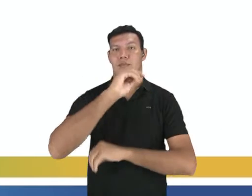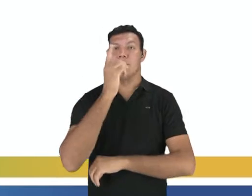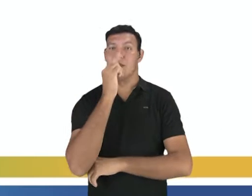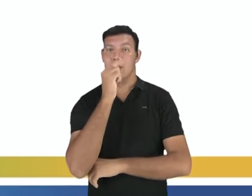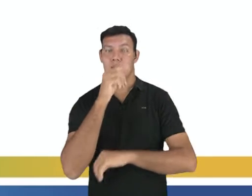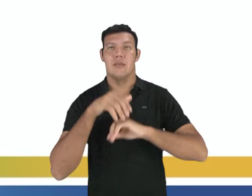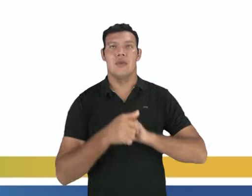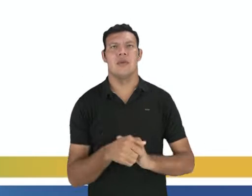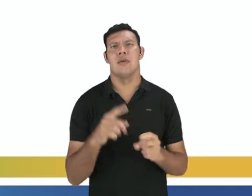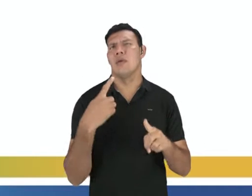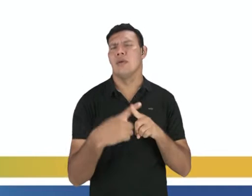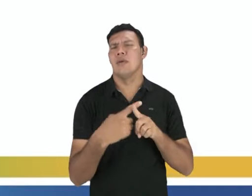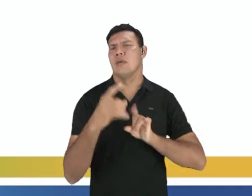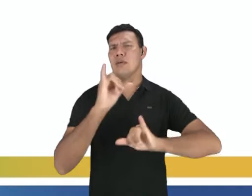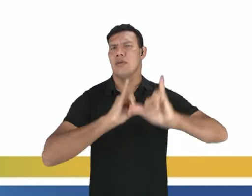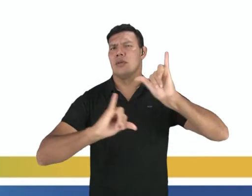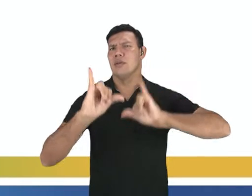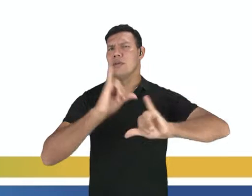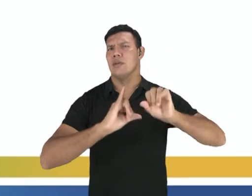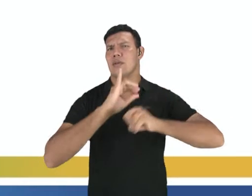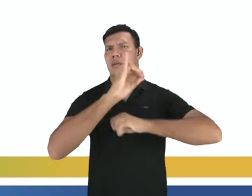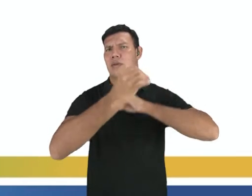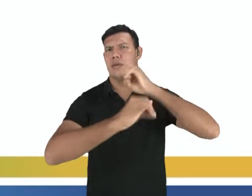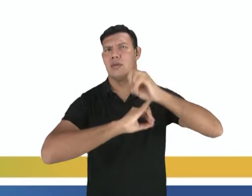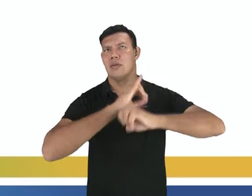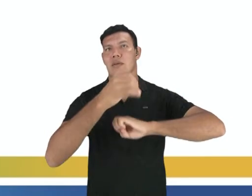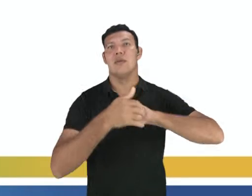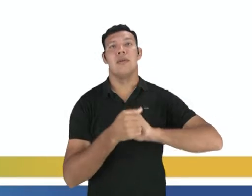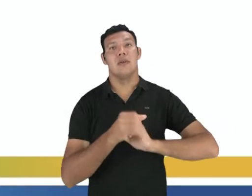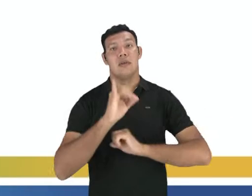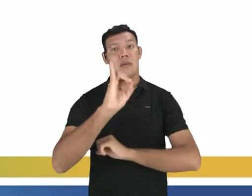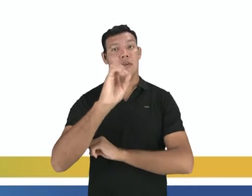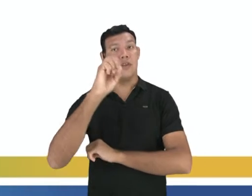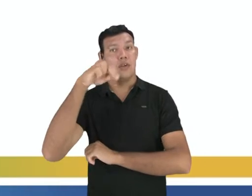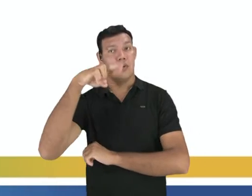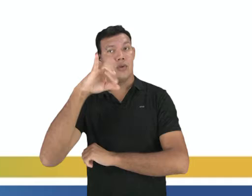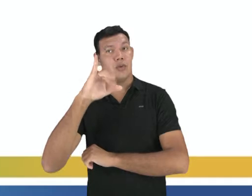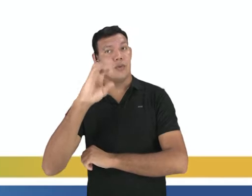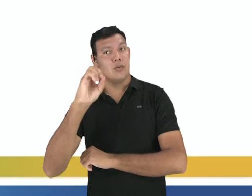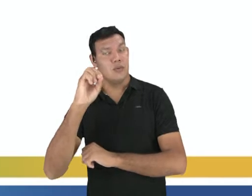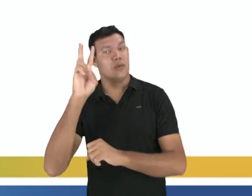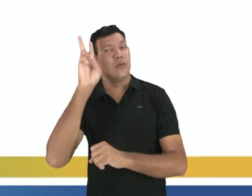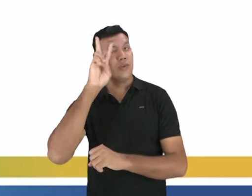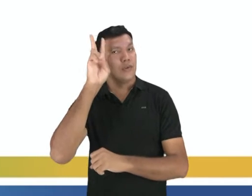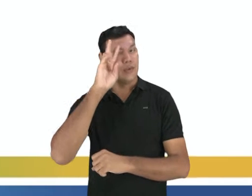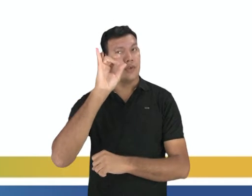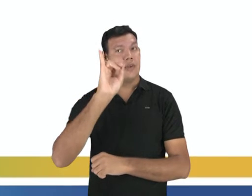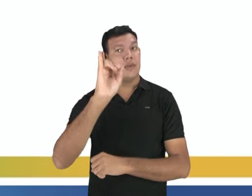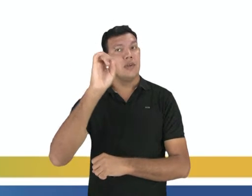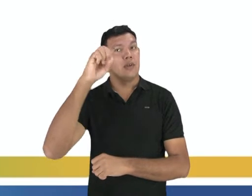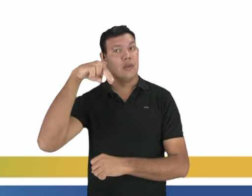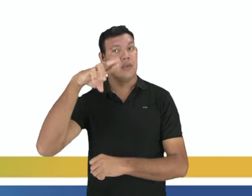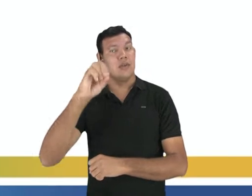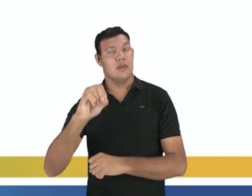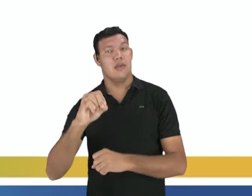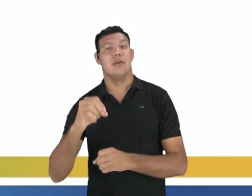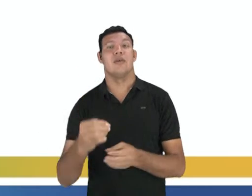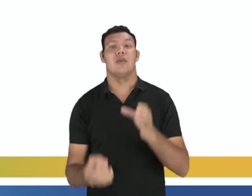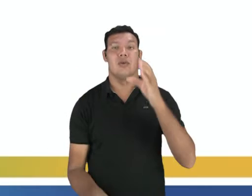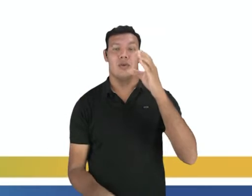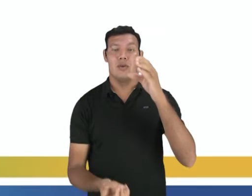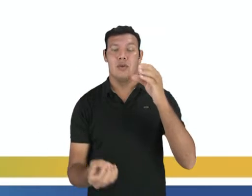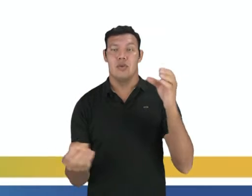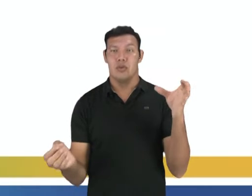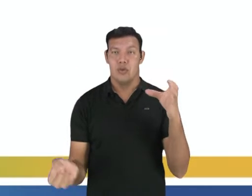E por que compostos iônicos? Iônico lembra íons. Então, são íons que formam as substâncias,